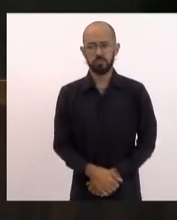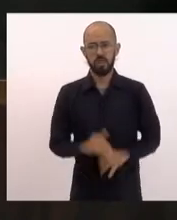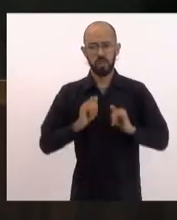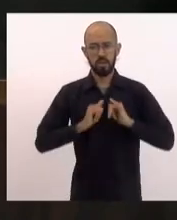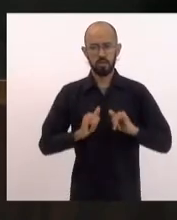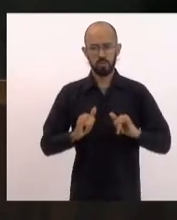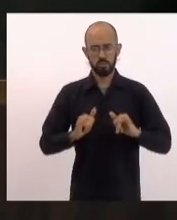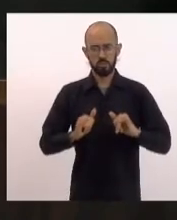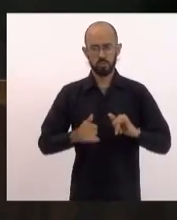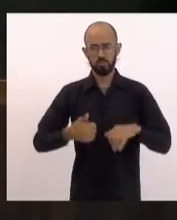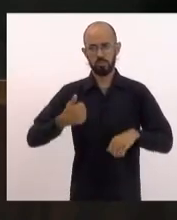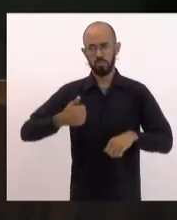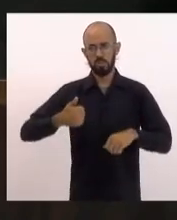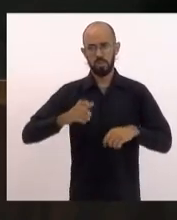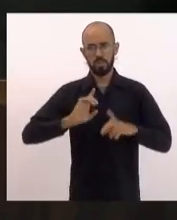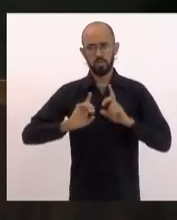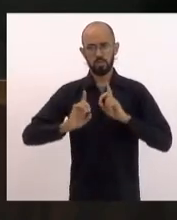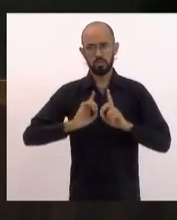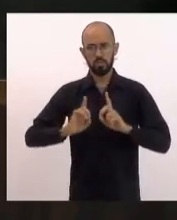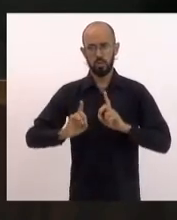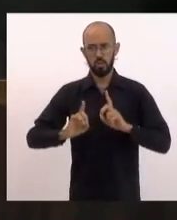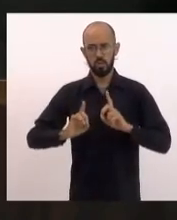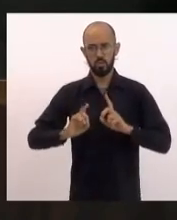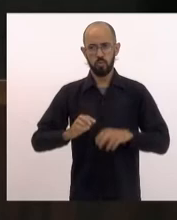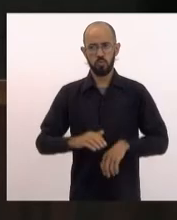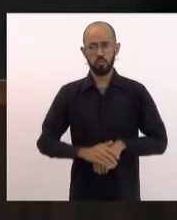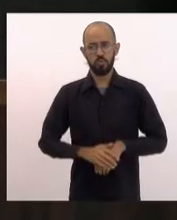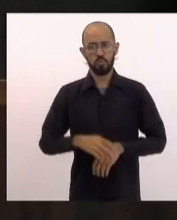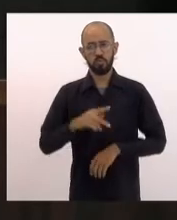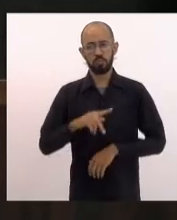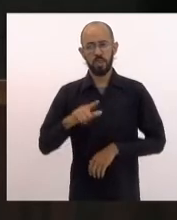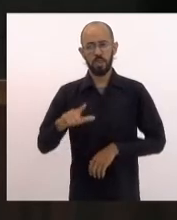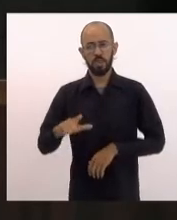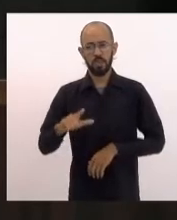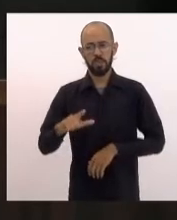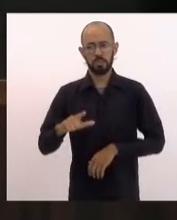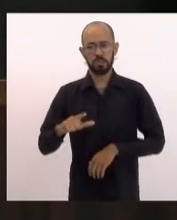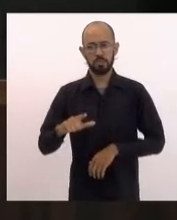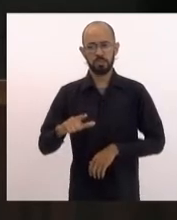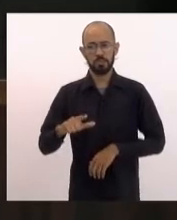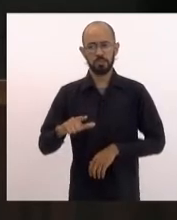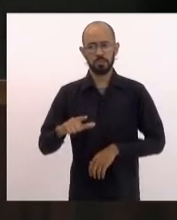Anuncio, em primeira discussão... Projeto de lei